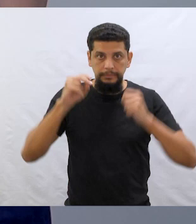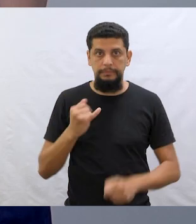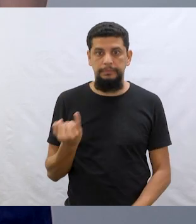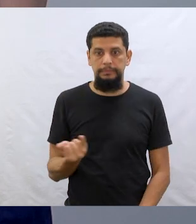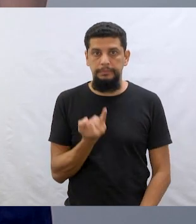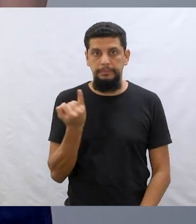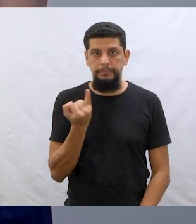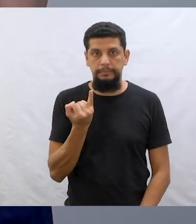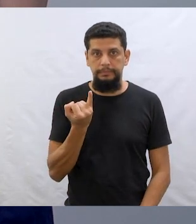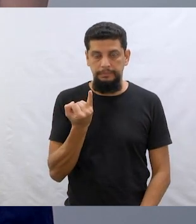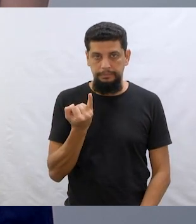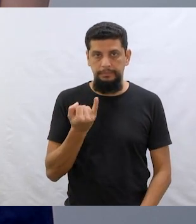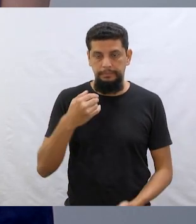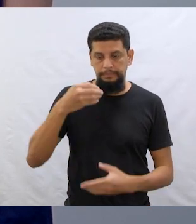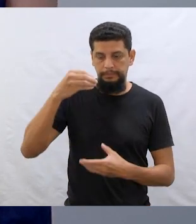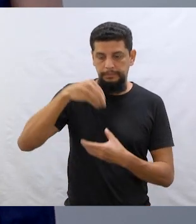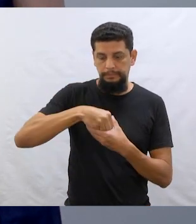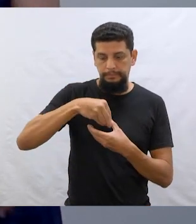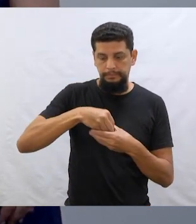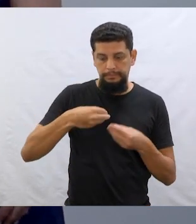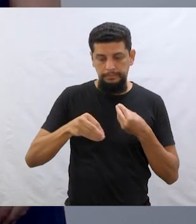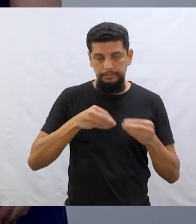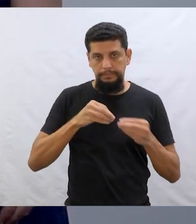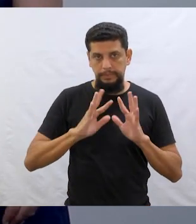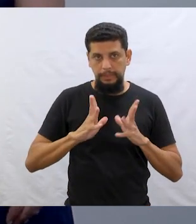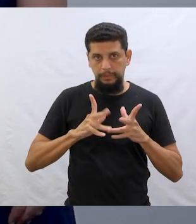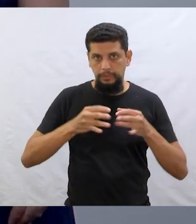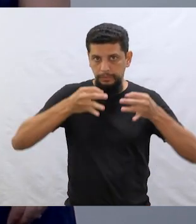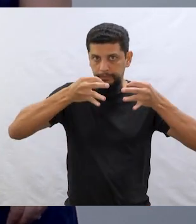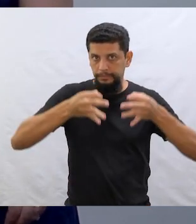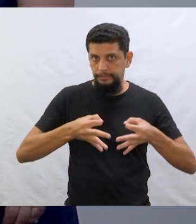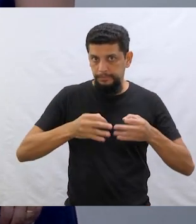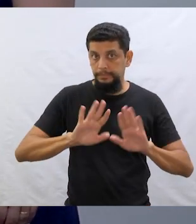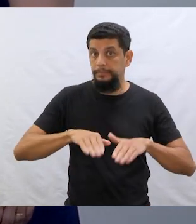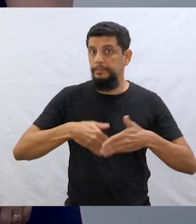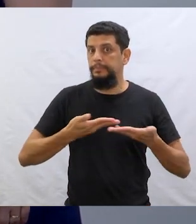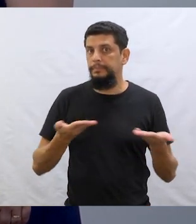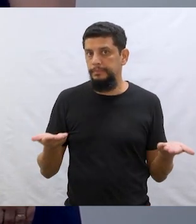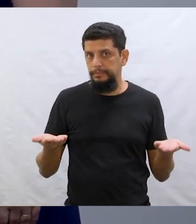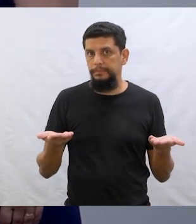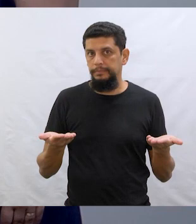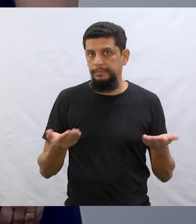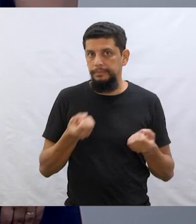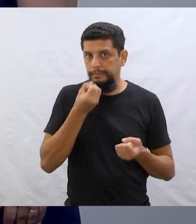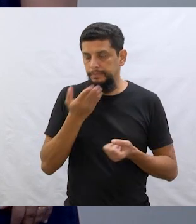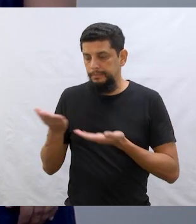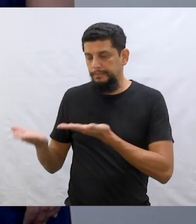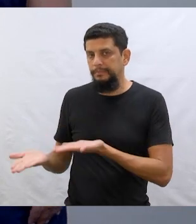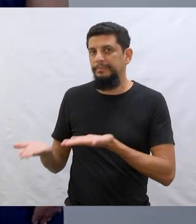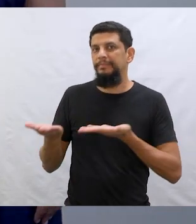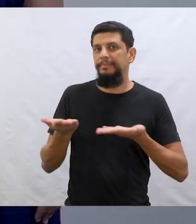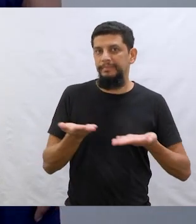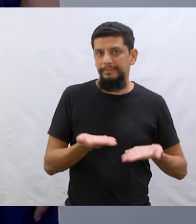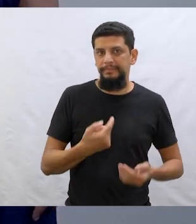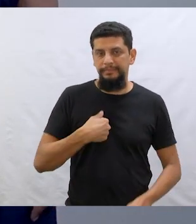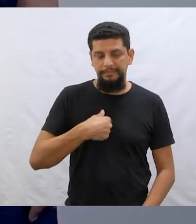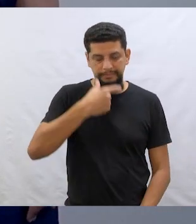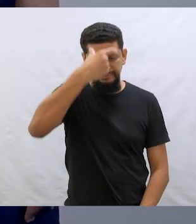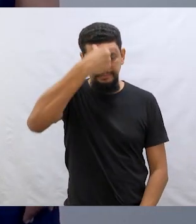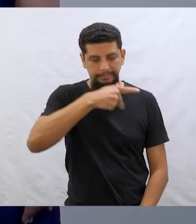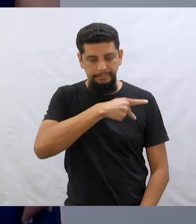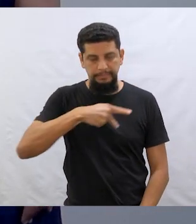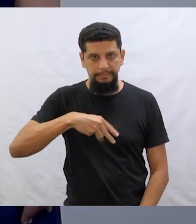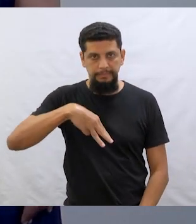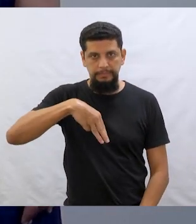gente guardá-la, né, aqui para deixar tudo certinho. Então, sejam bem-vindos, eu sou